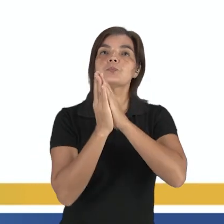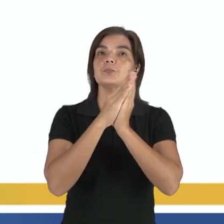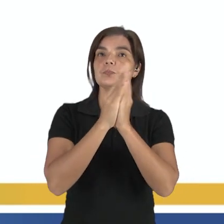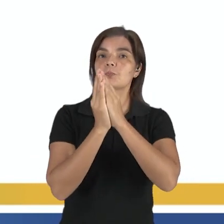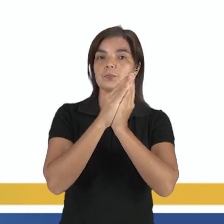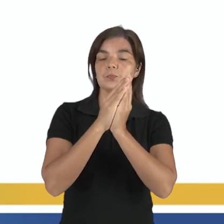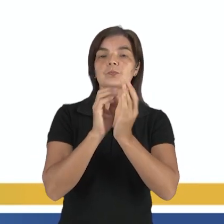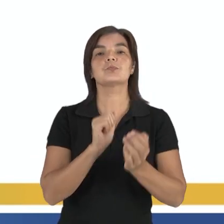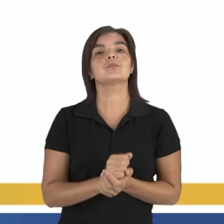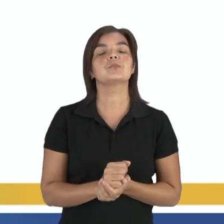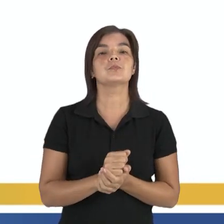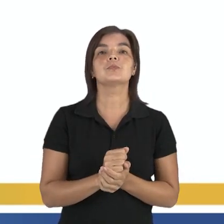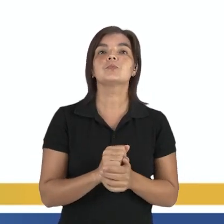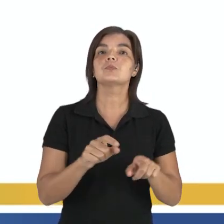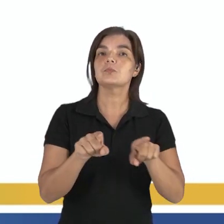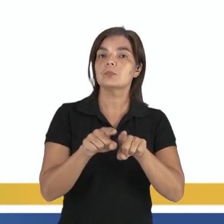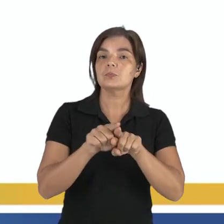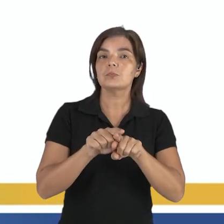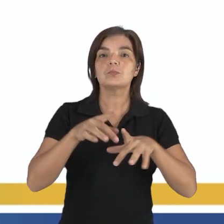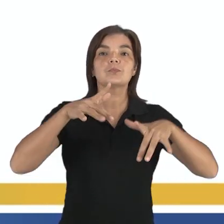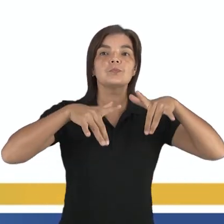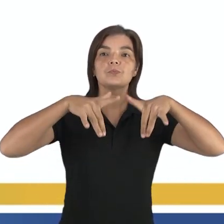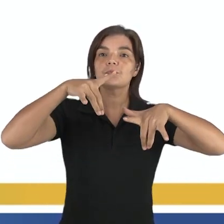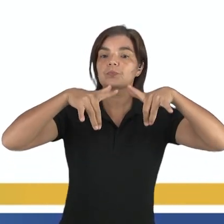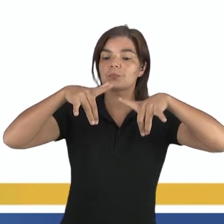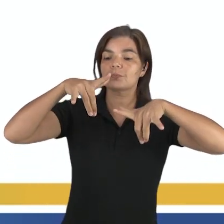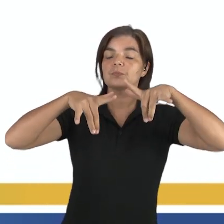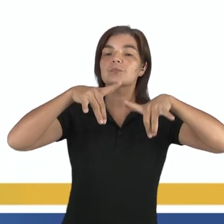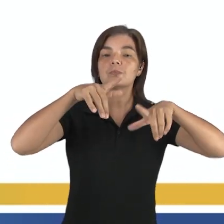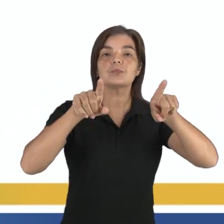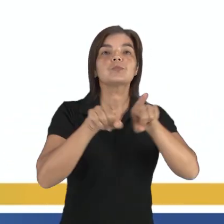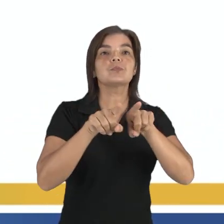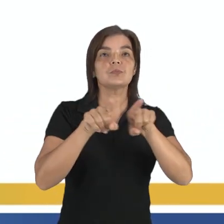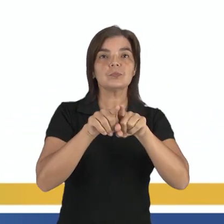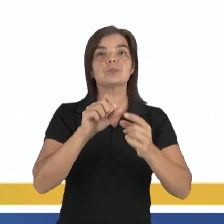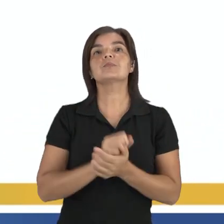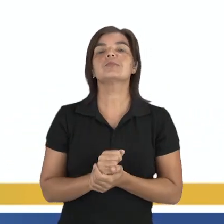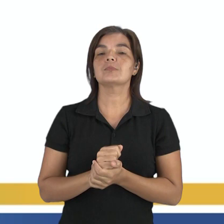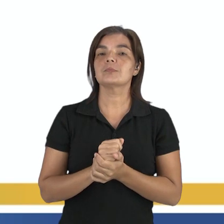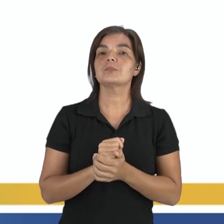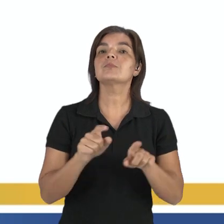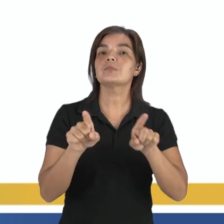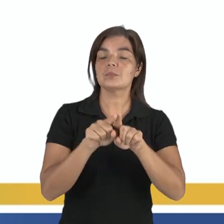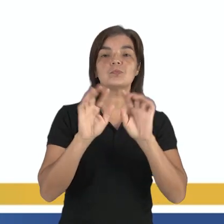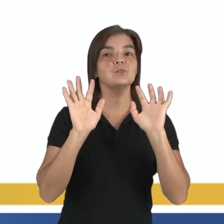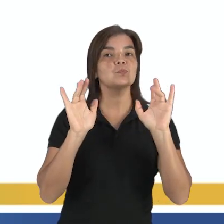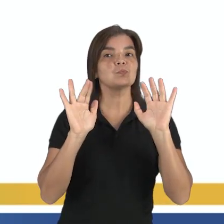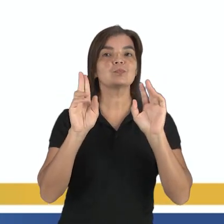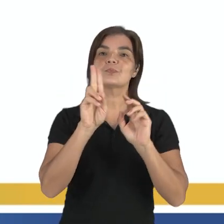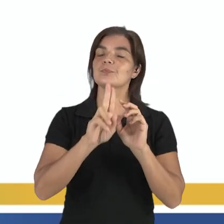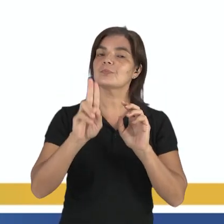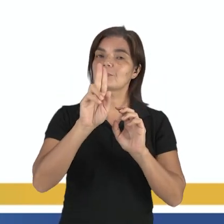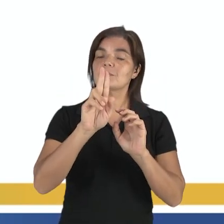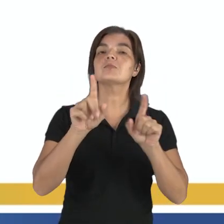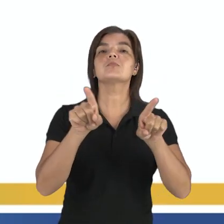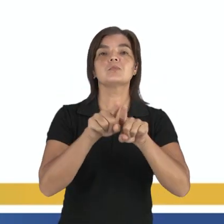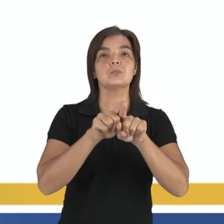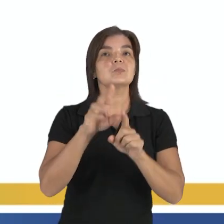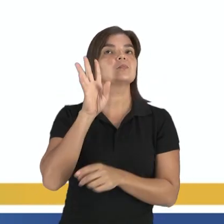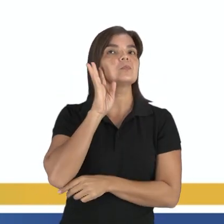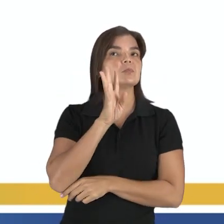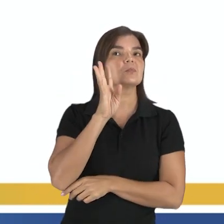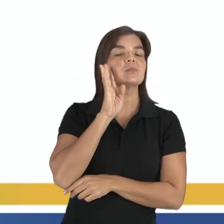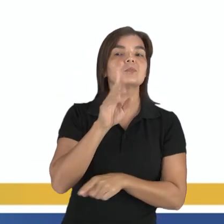de bonecos, o teatro de marionete, que são os teatros de fantoche. Esses teatros também são